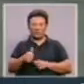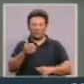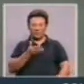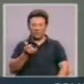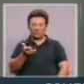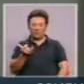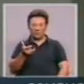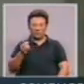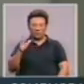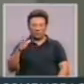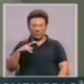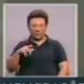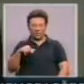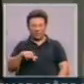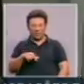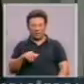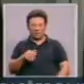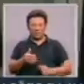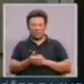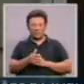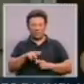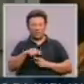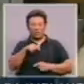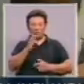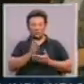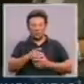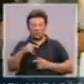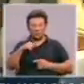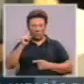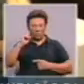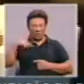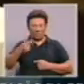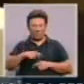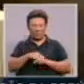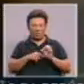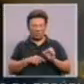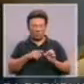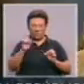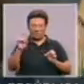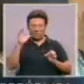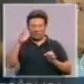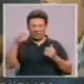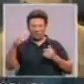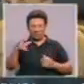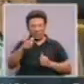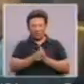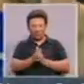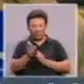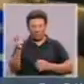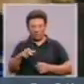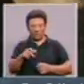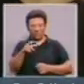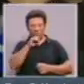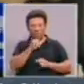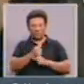em todo o país aqui na praça da Figueira em Lisboa fica só mais o Dia D e entre as 8 horas e às seis da tarde por isso é de aproveitar